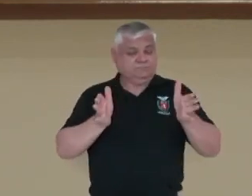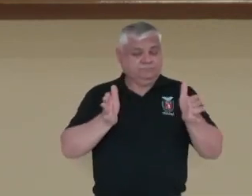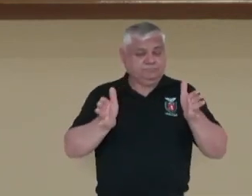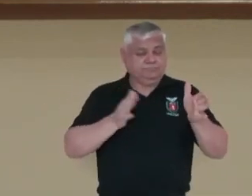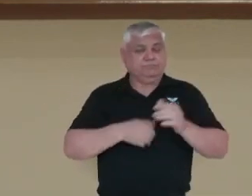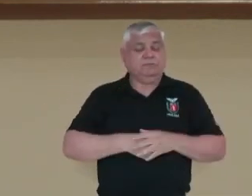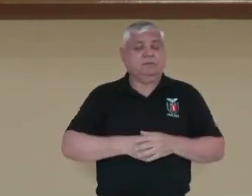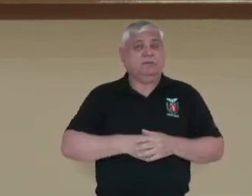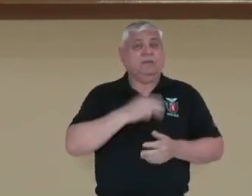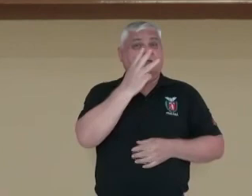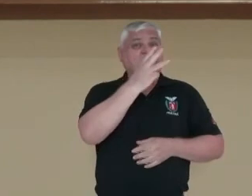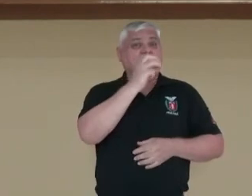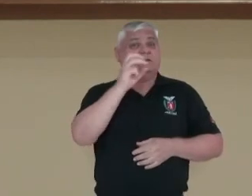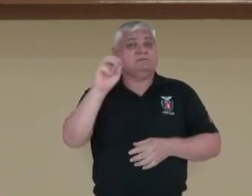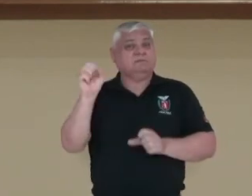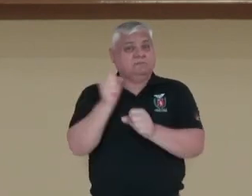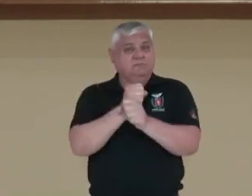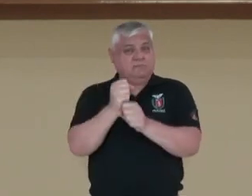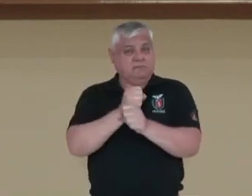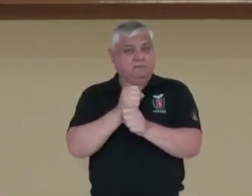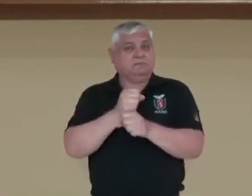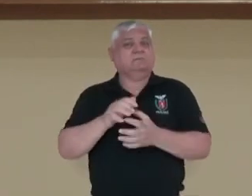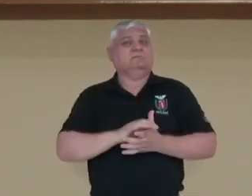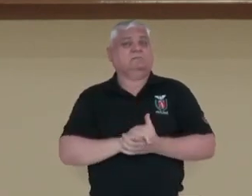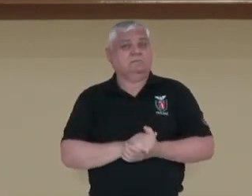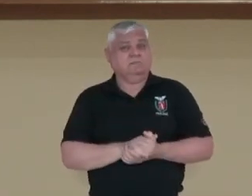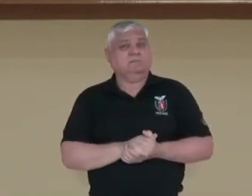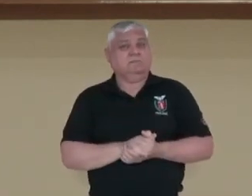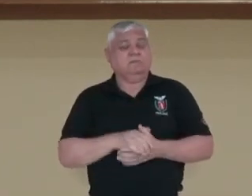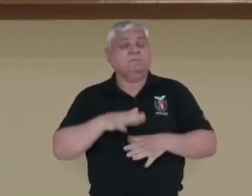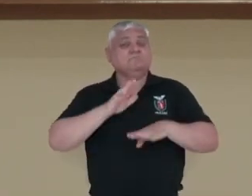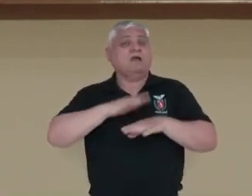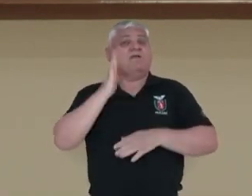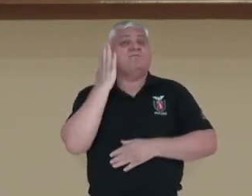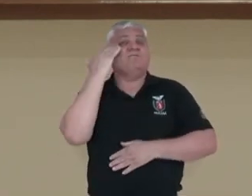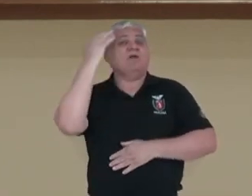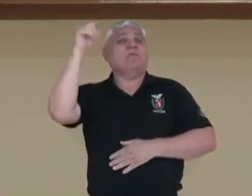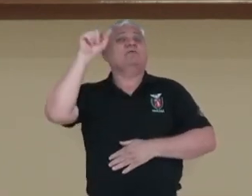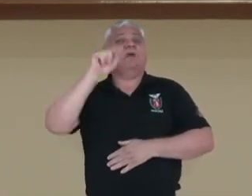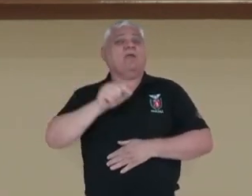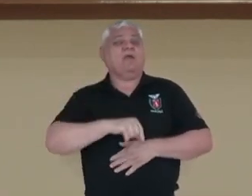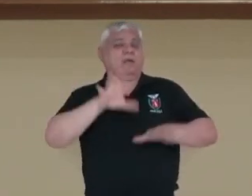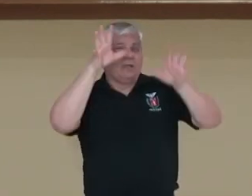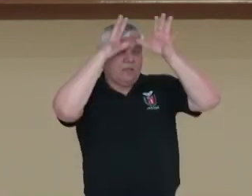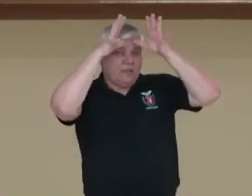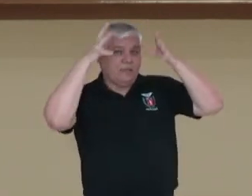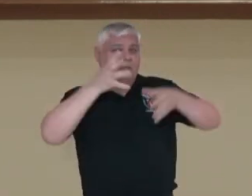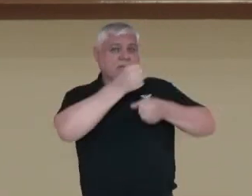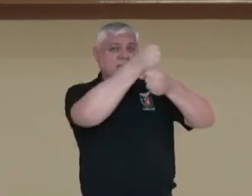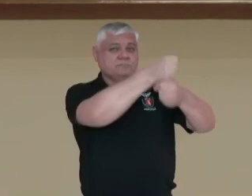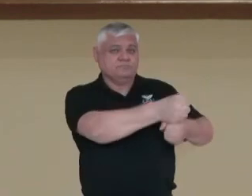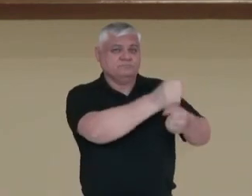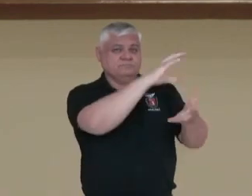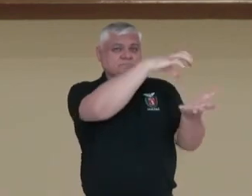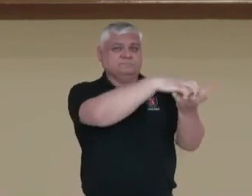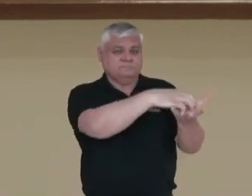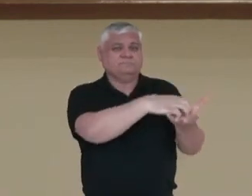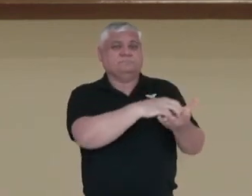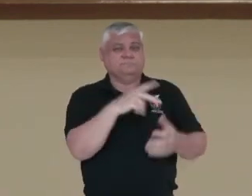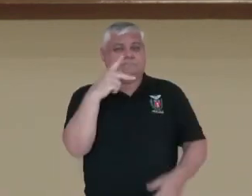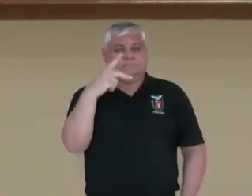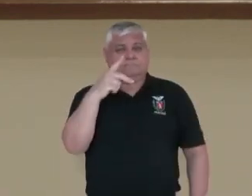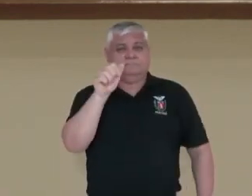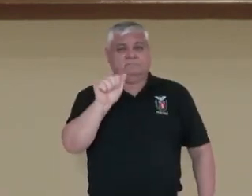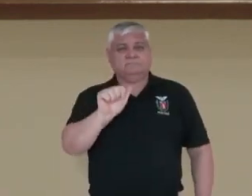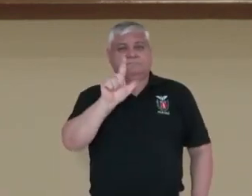de 3 séculos, Mas o mais conhecido deles foi o Quilombo de Palmares, que durou de